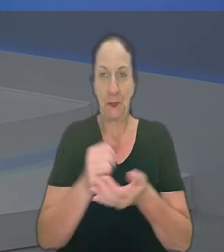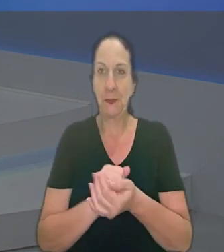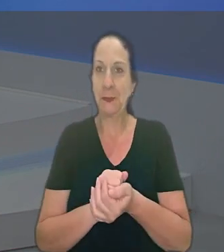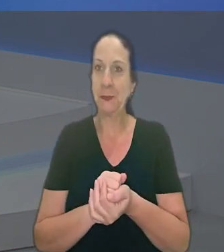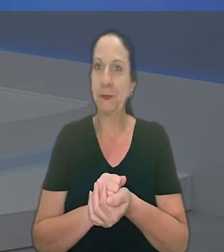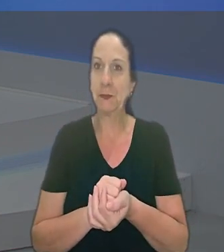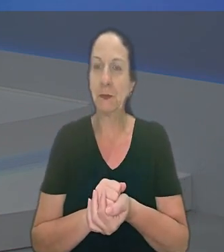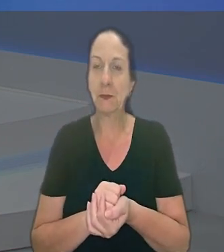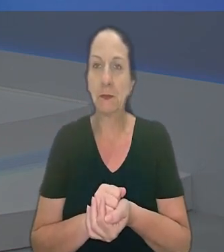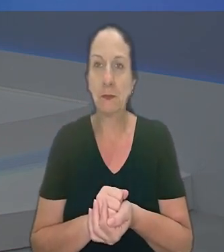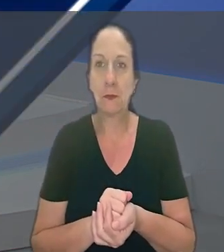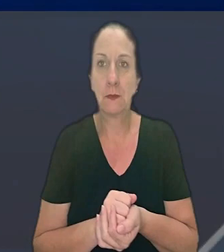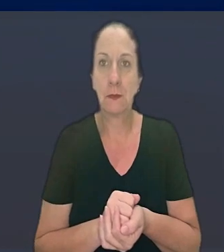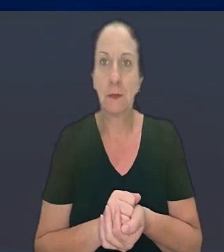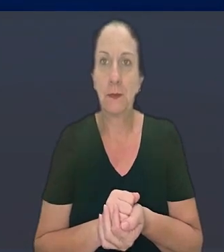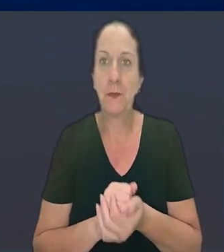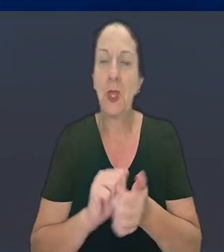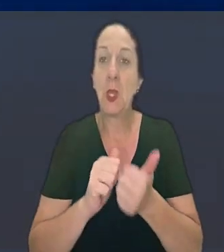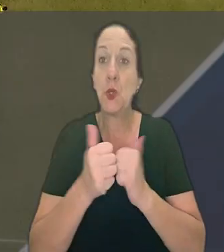edição de hoje.